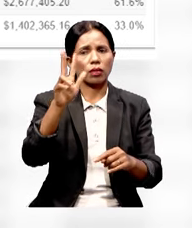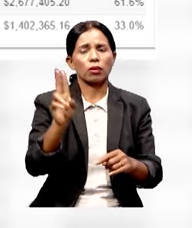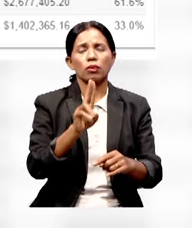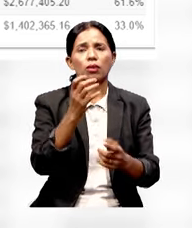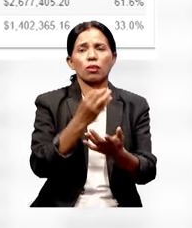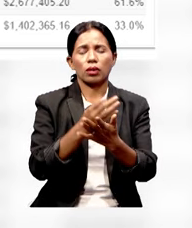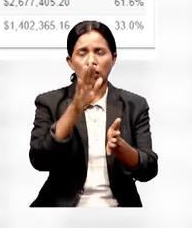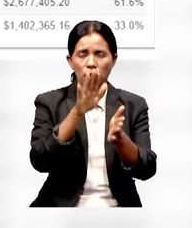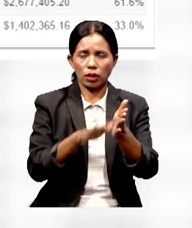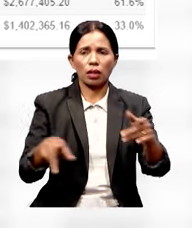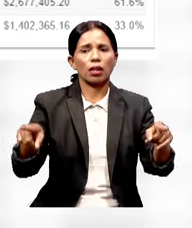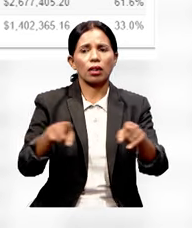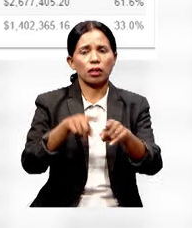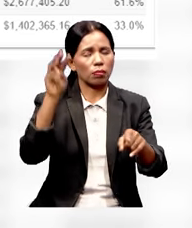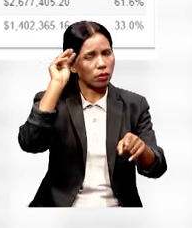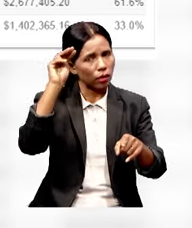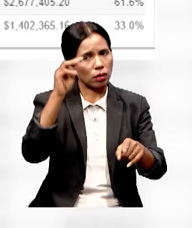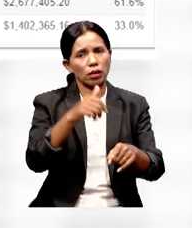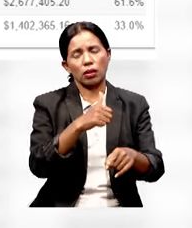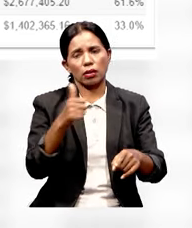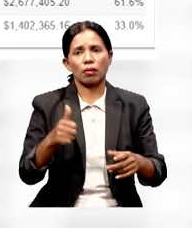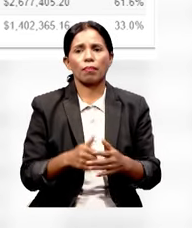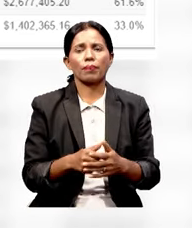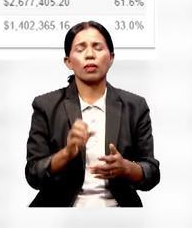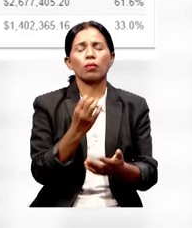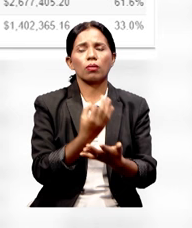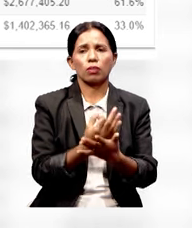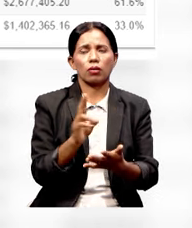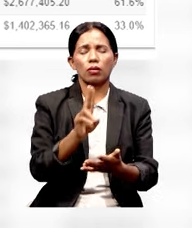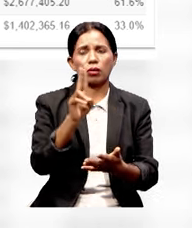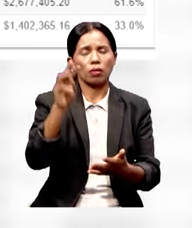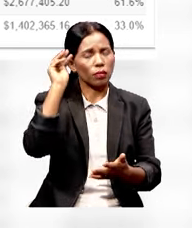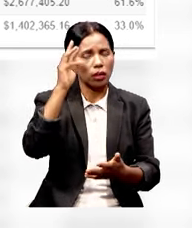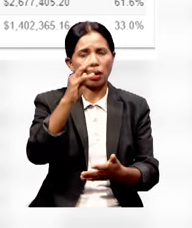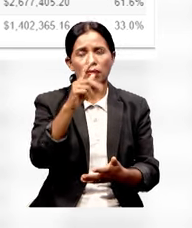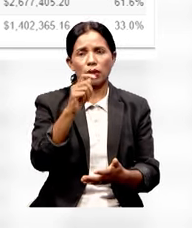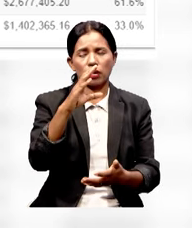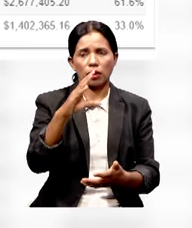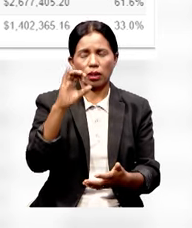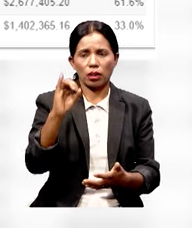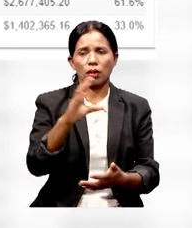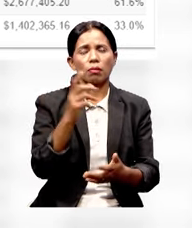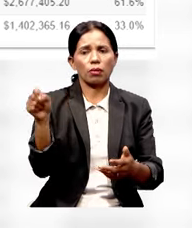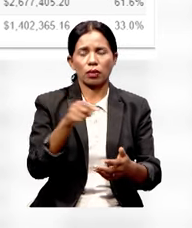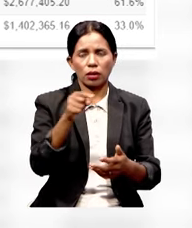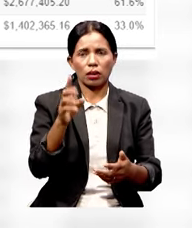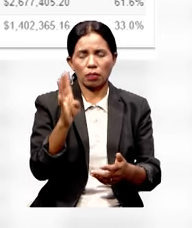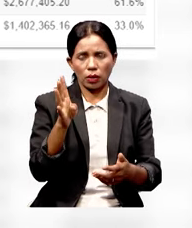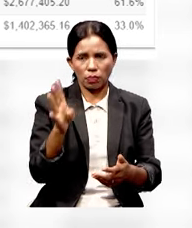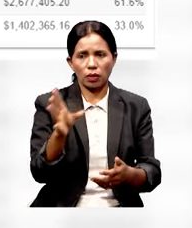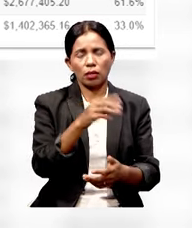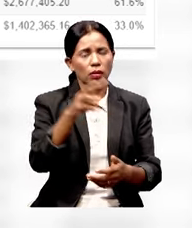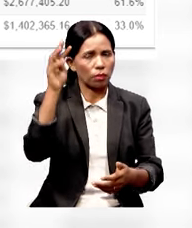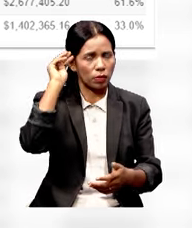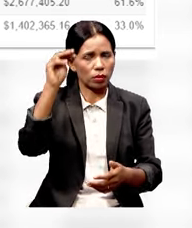que cliu compara ao Ministério Sirselok, execução que tuir mac Ministério Turismo no Ambiente, nebeho porcento hat no recin, no